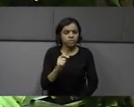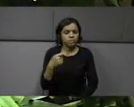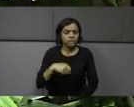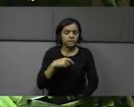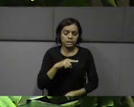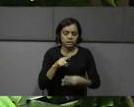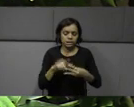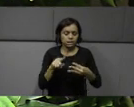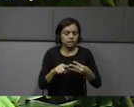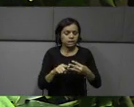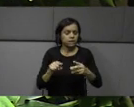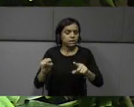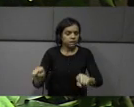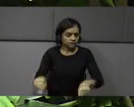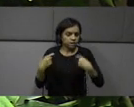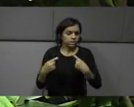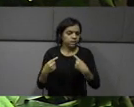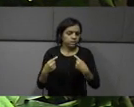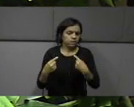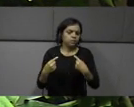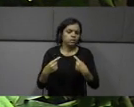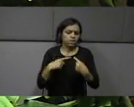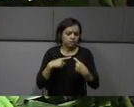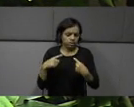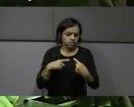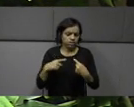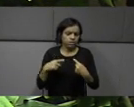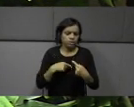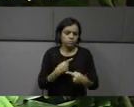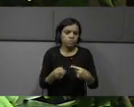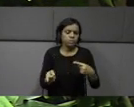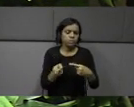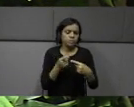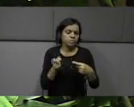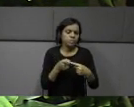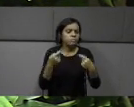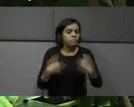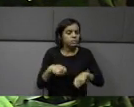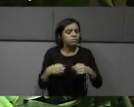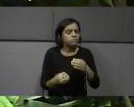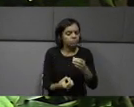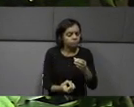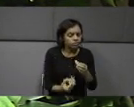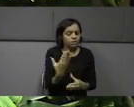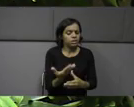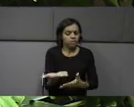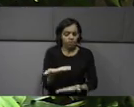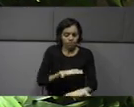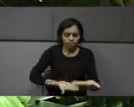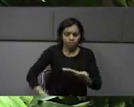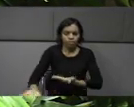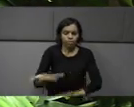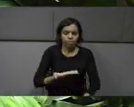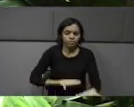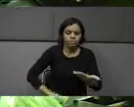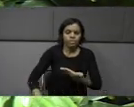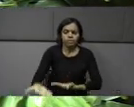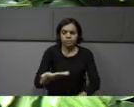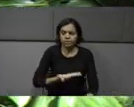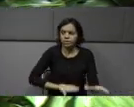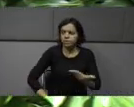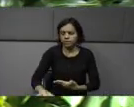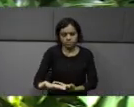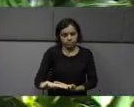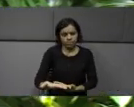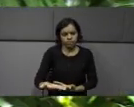desafios né um que a gente precisa criar outras matrizes de participação eu acho que esse piven é